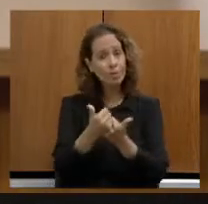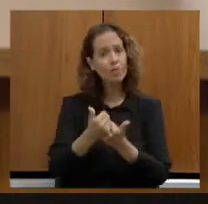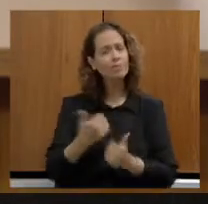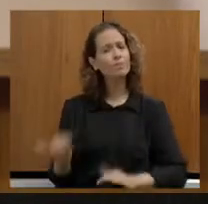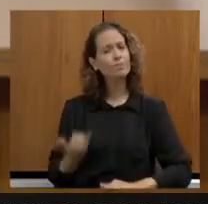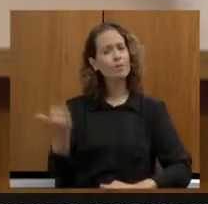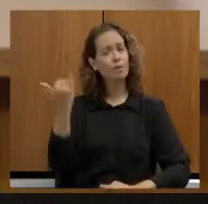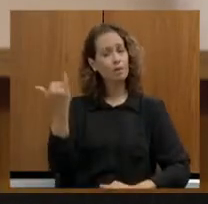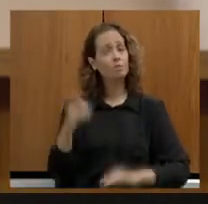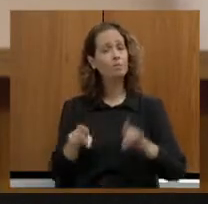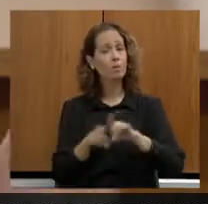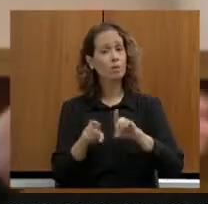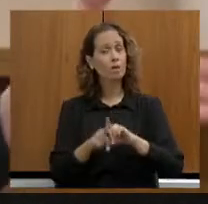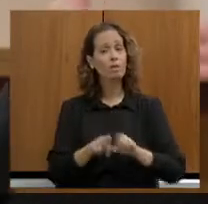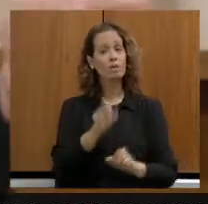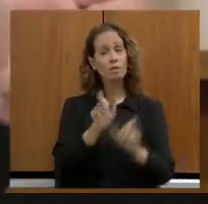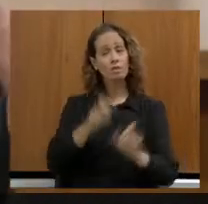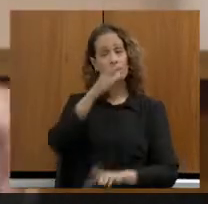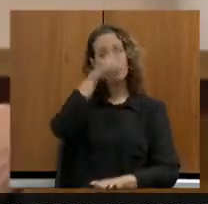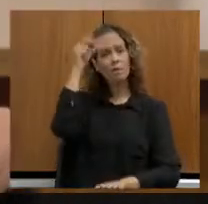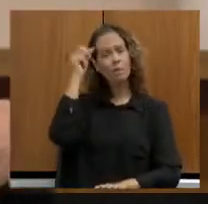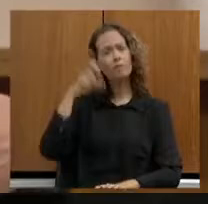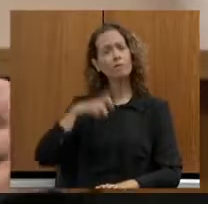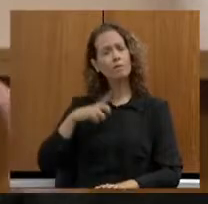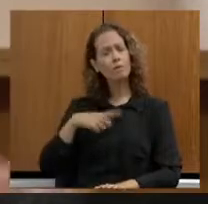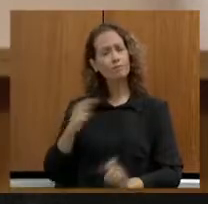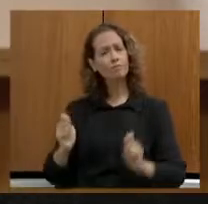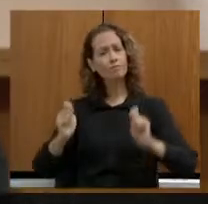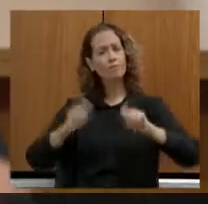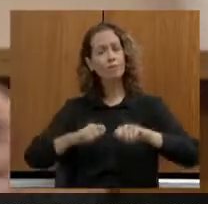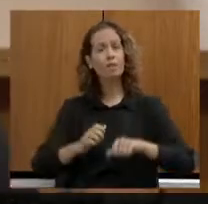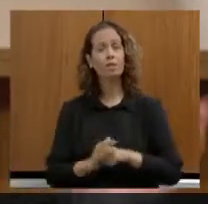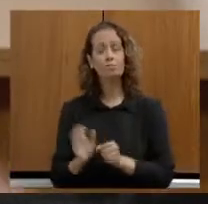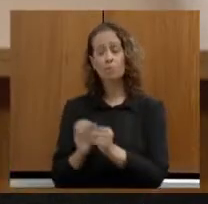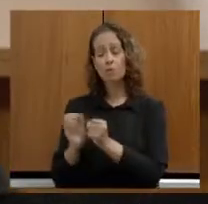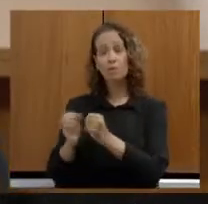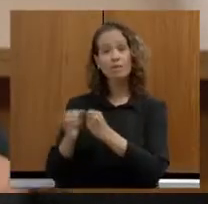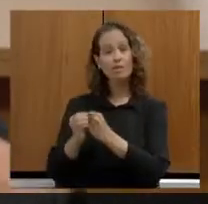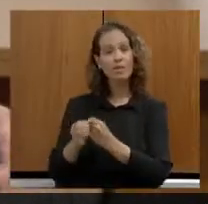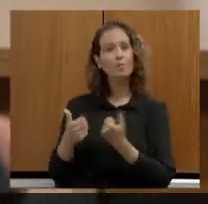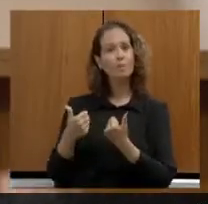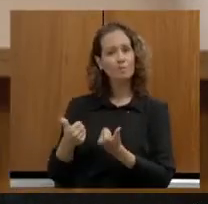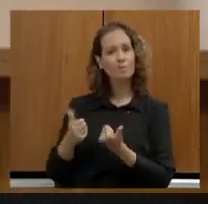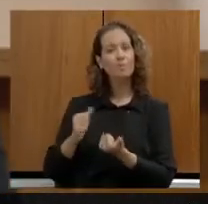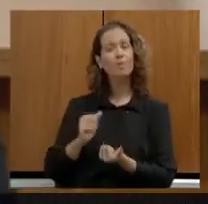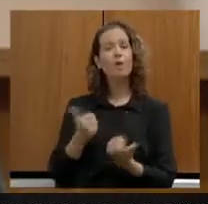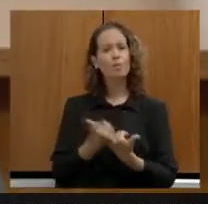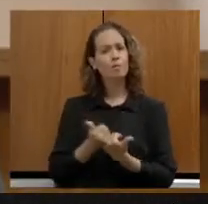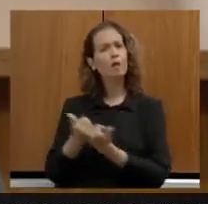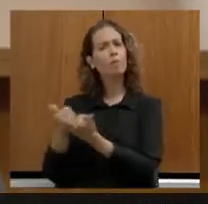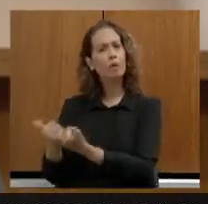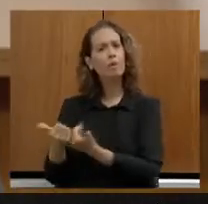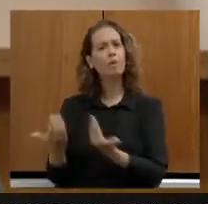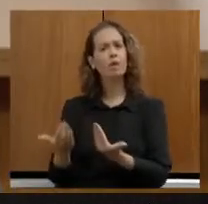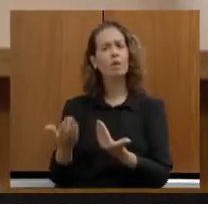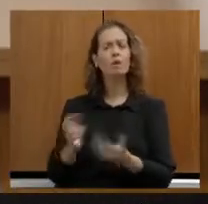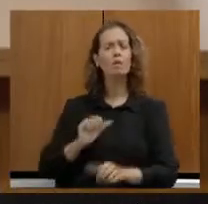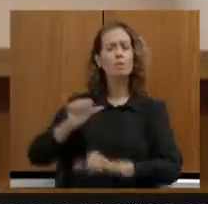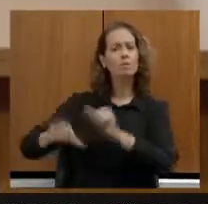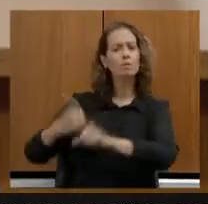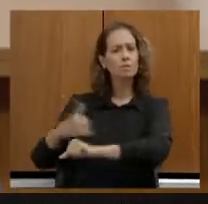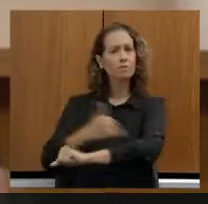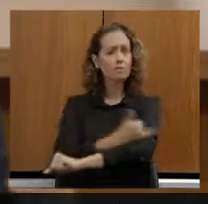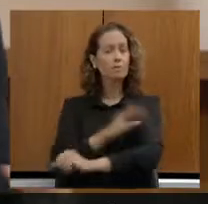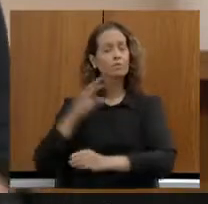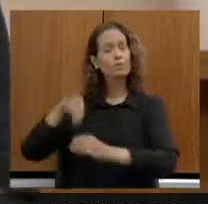para que Prefeito também tenham condições de né de um munícipe seja bem atendido né que se cerveja essa transformação na infraestrutura